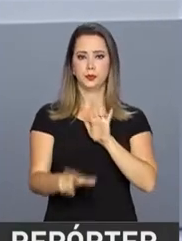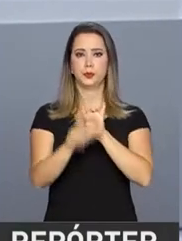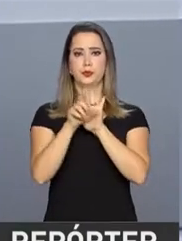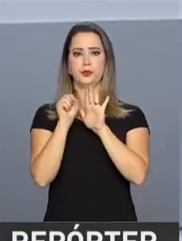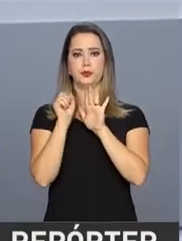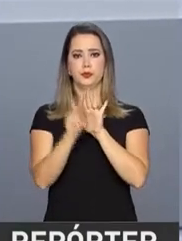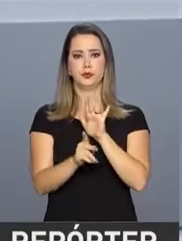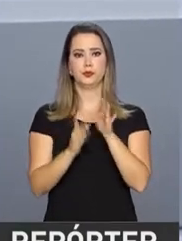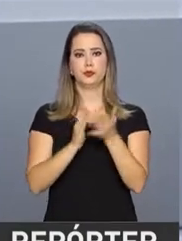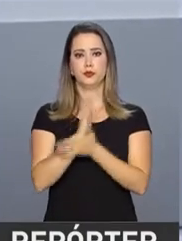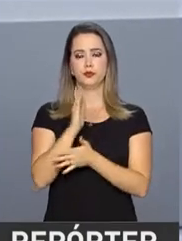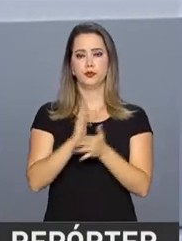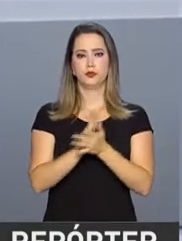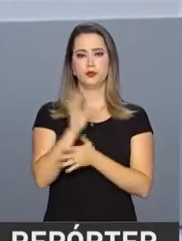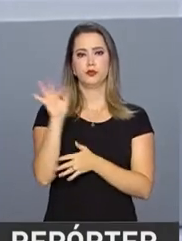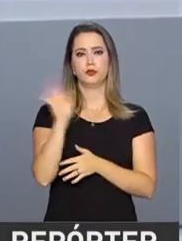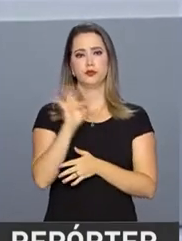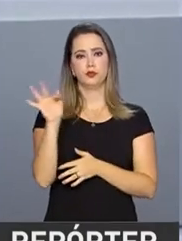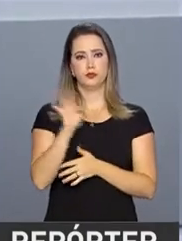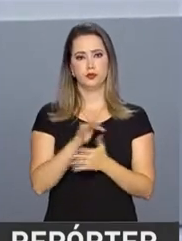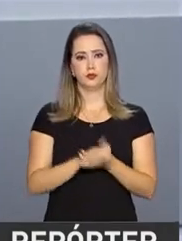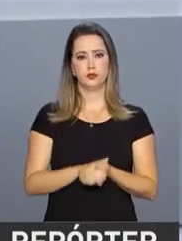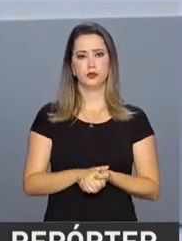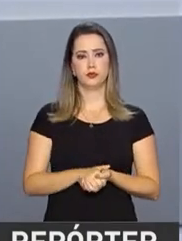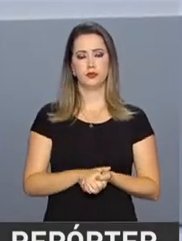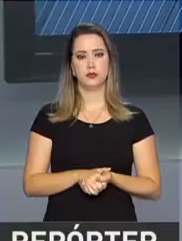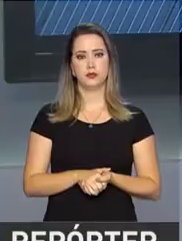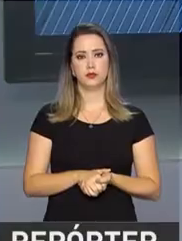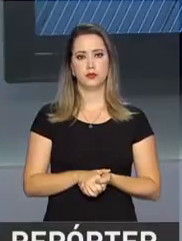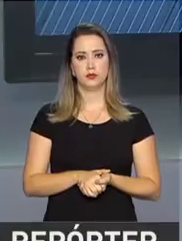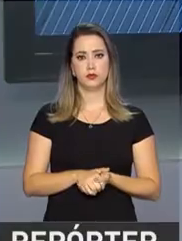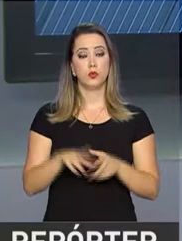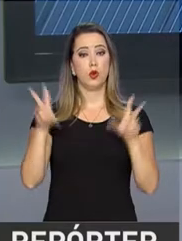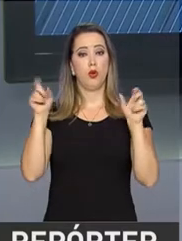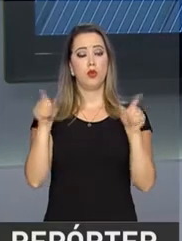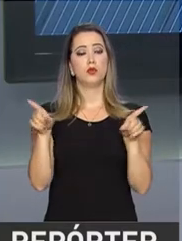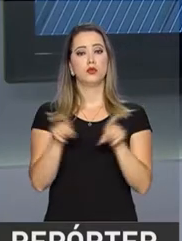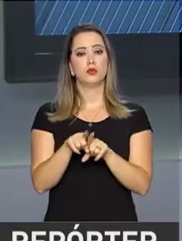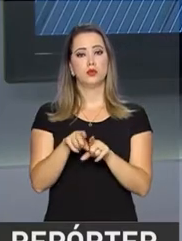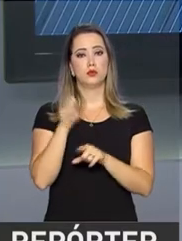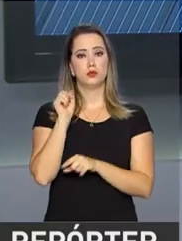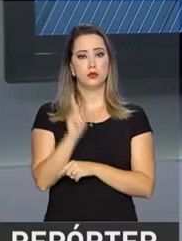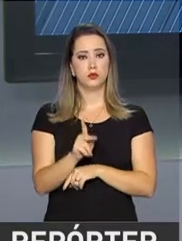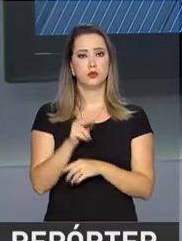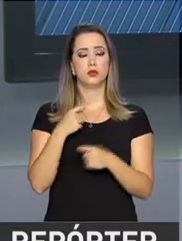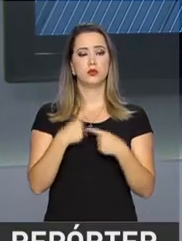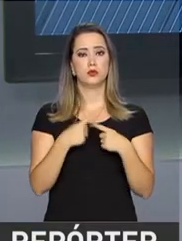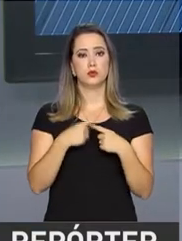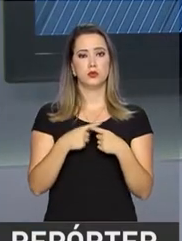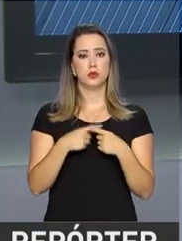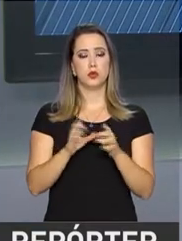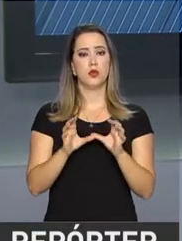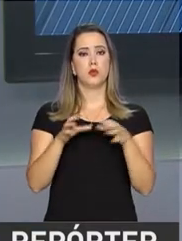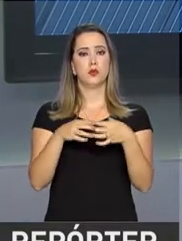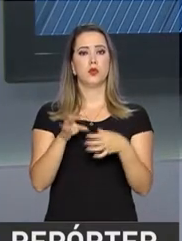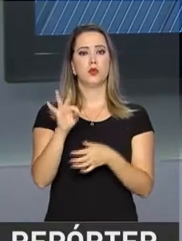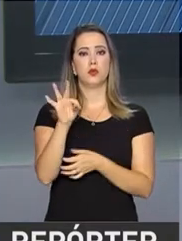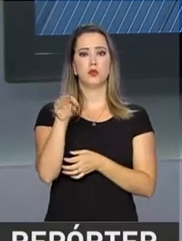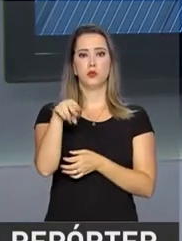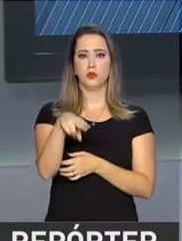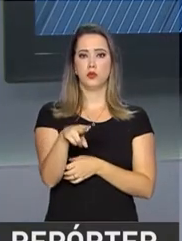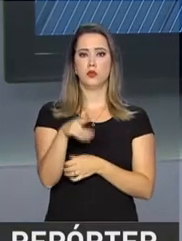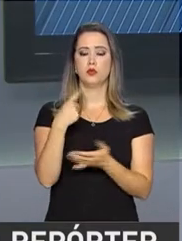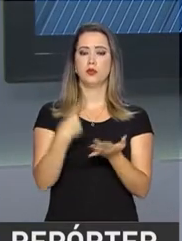aposentadoria sejam aprovadas em fevereiro que o assunto ainda é a previdência porque a secretaria do tesouro nacional